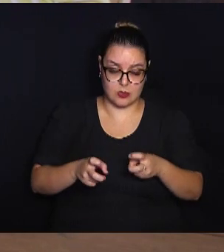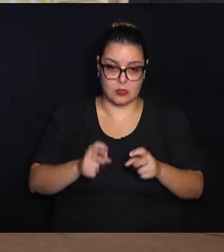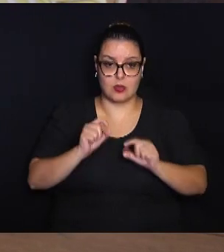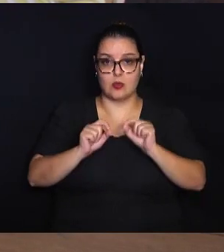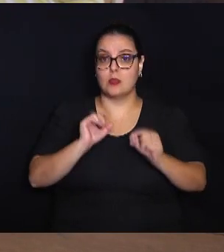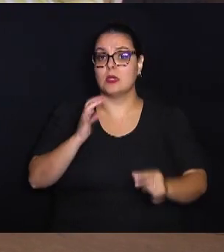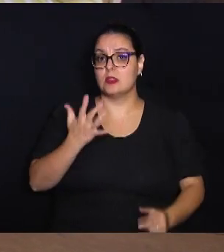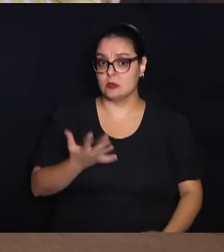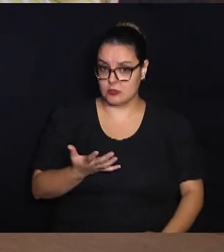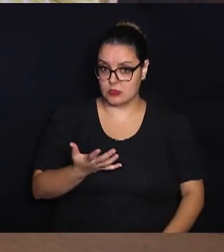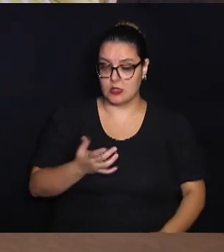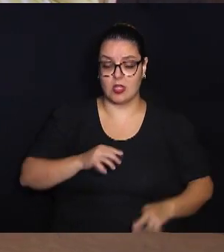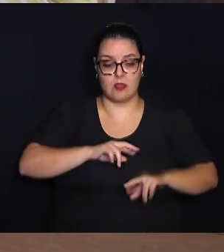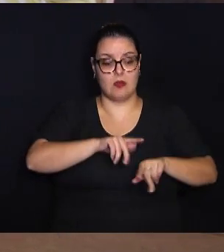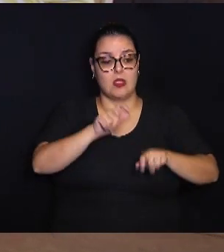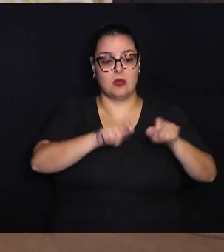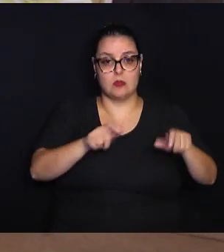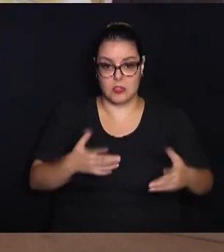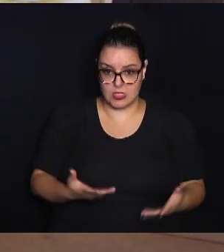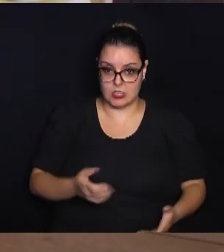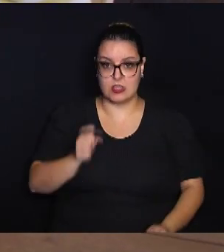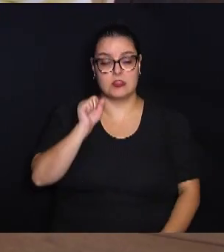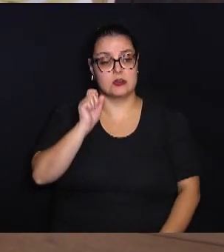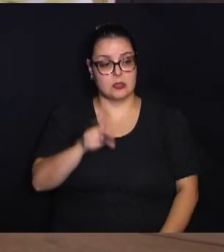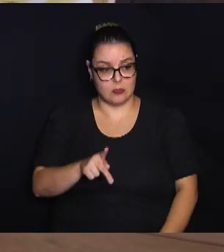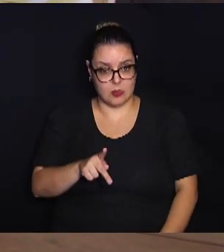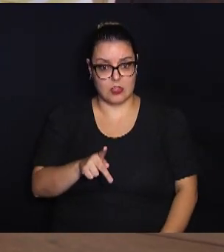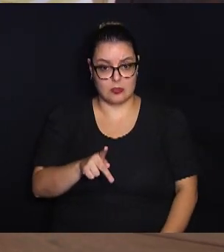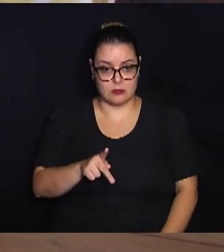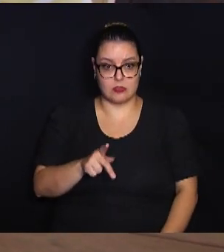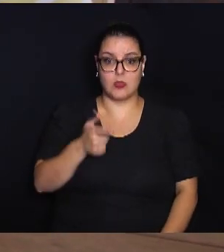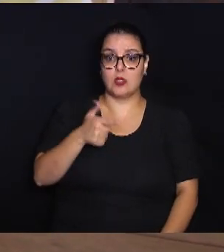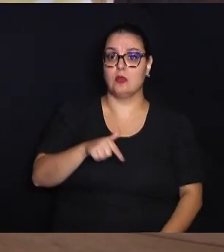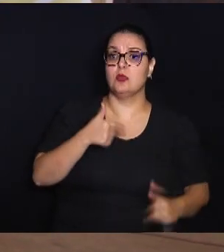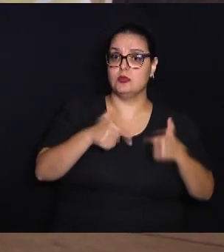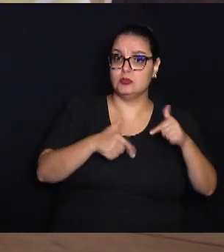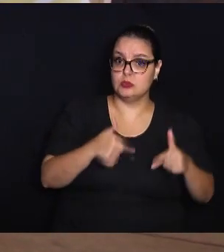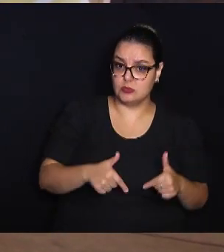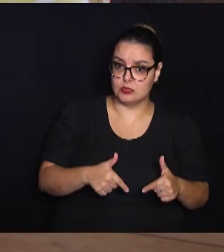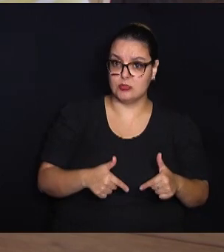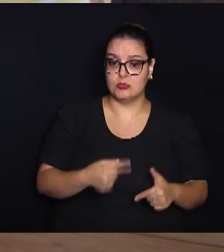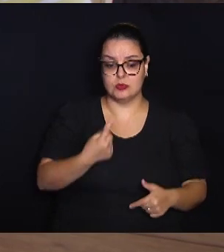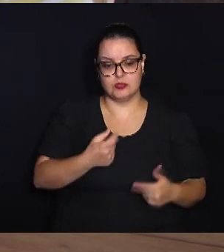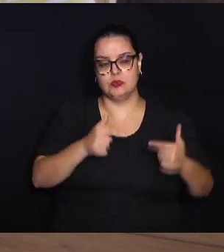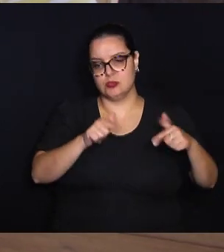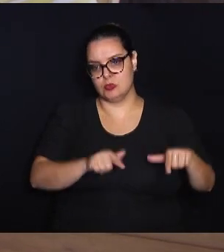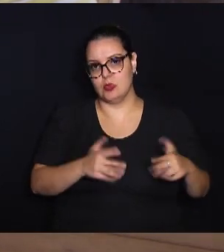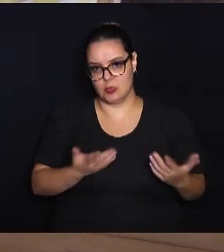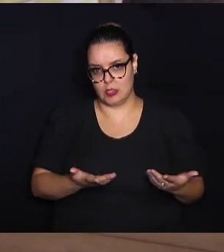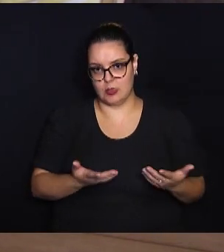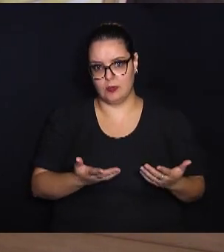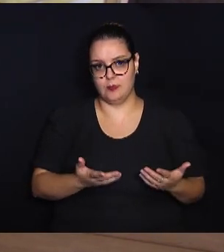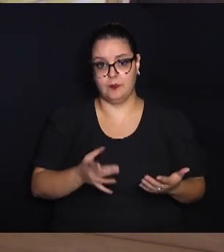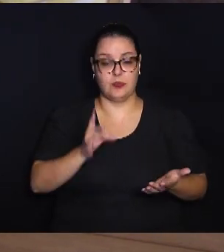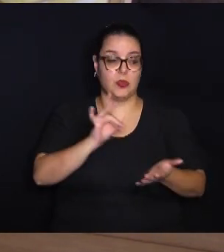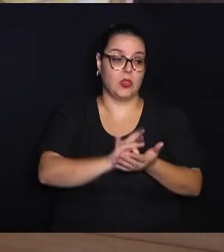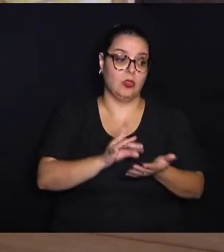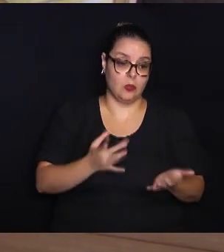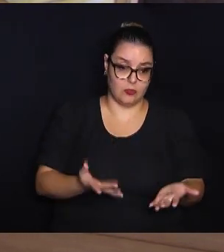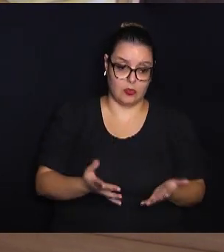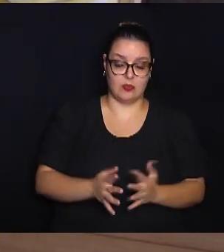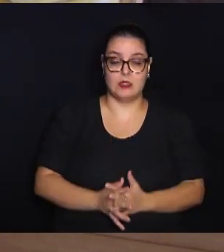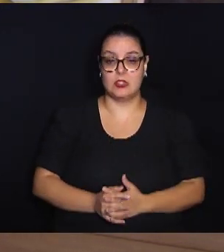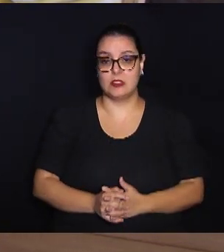percebendo, o que está acontecendo é que muitas pessoas estão se aposentando e continuam trabalhando no mesmo local. Então,